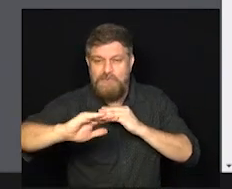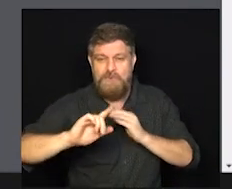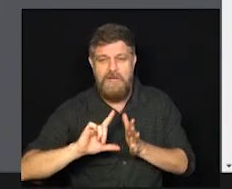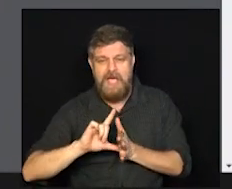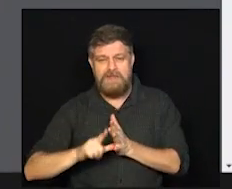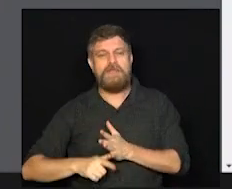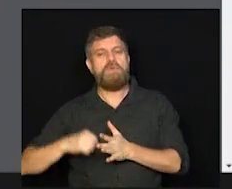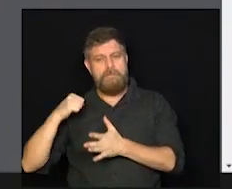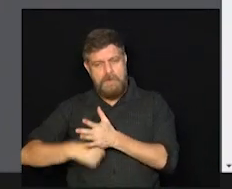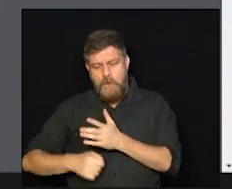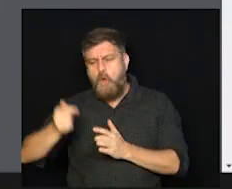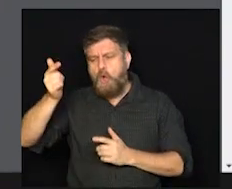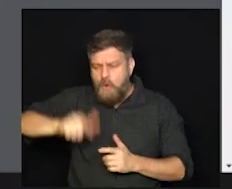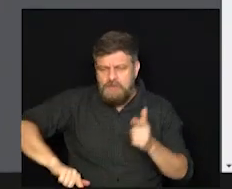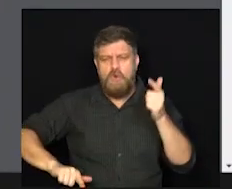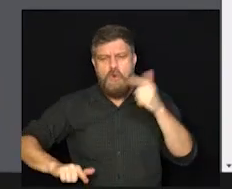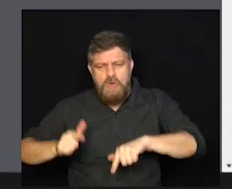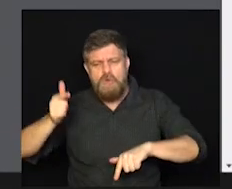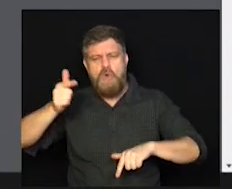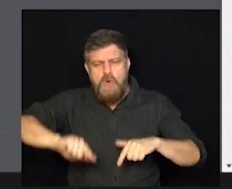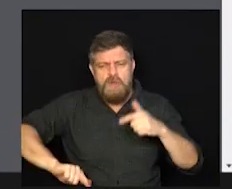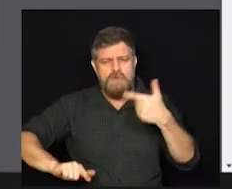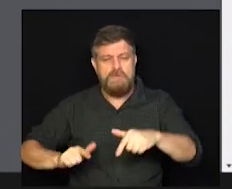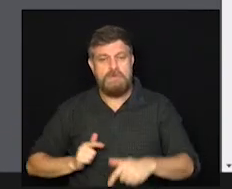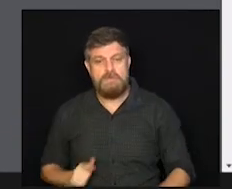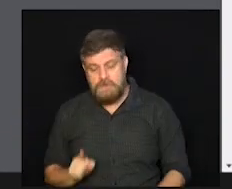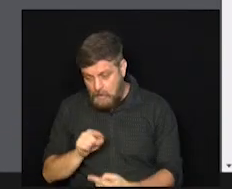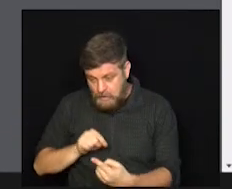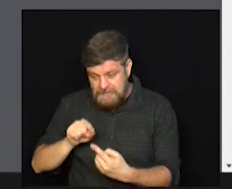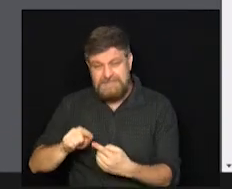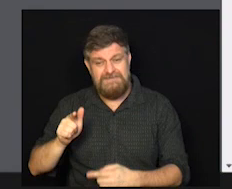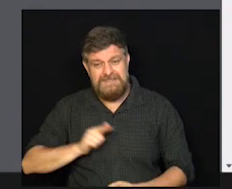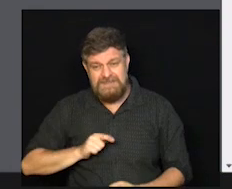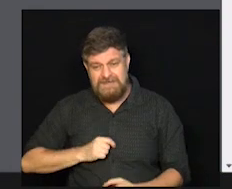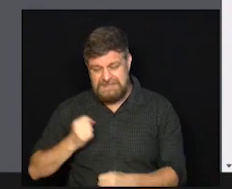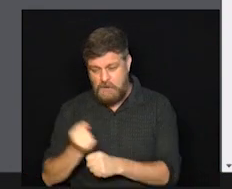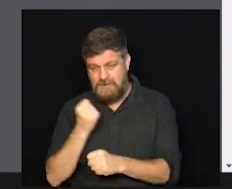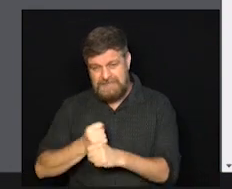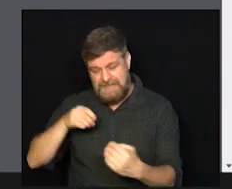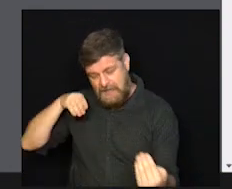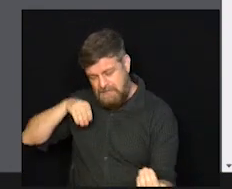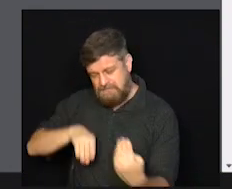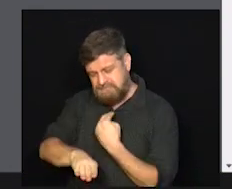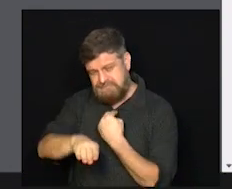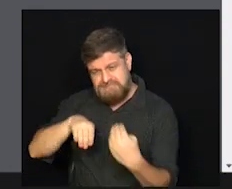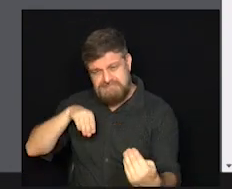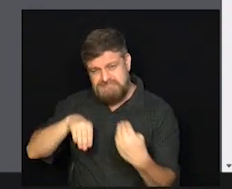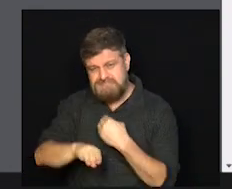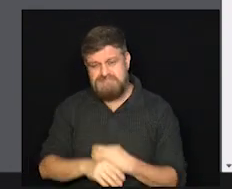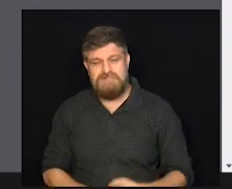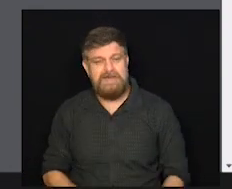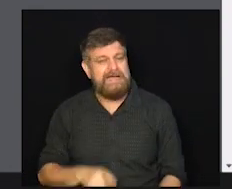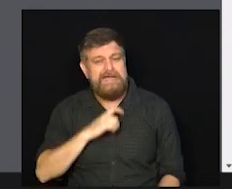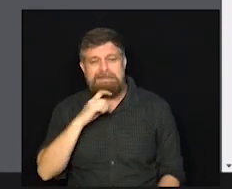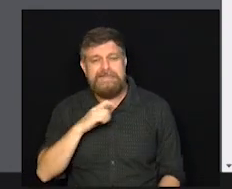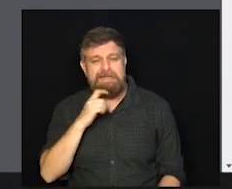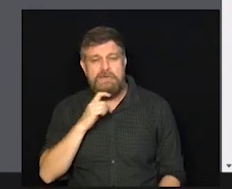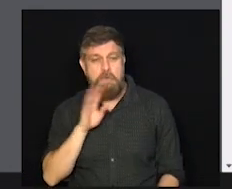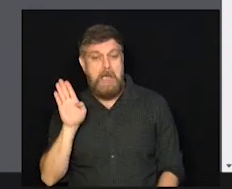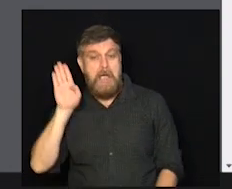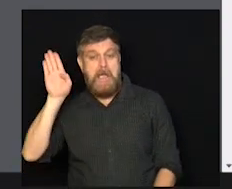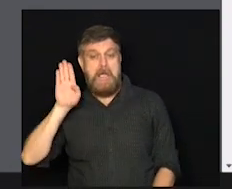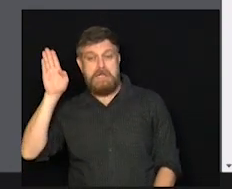movimentos, manifestações, para que houvesse a duplicação. Então, nenhum candidato pode ter